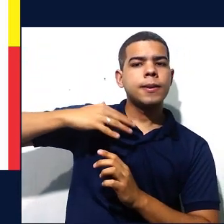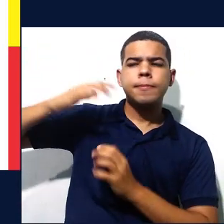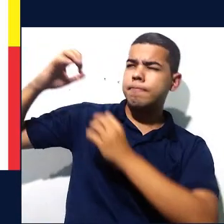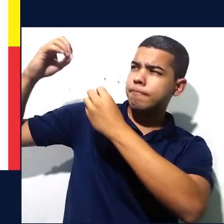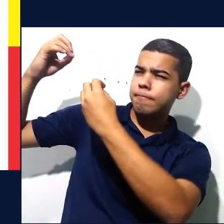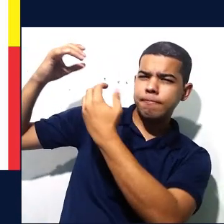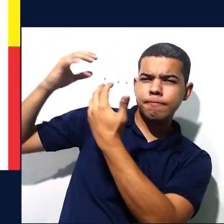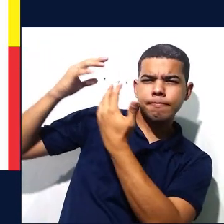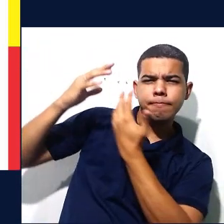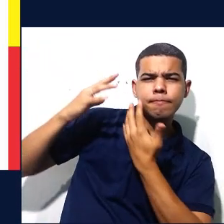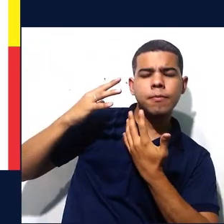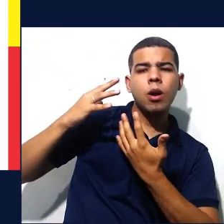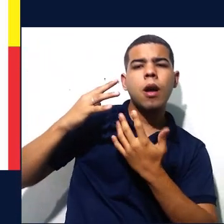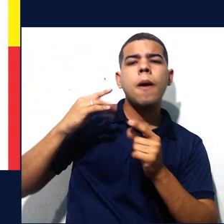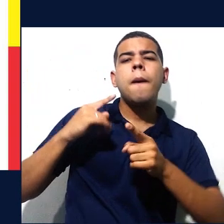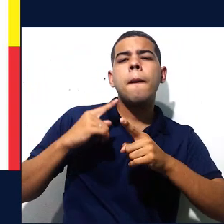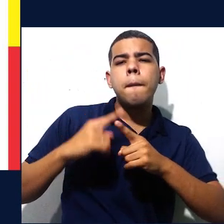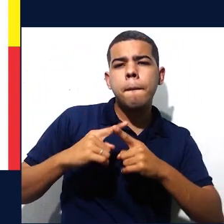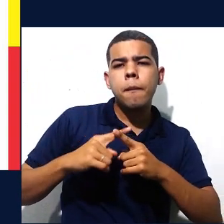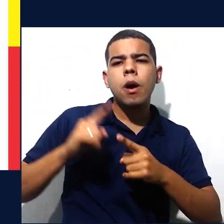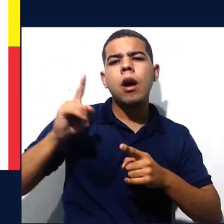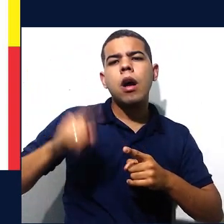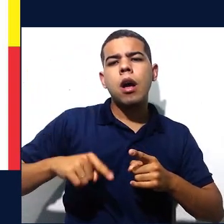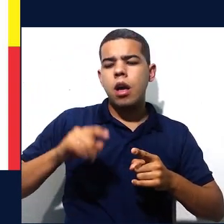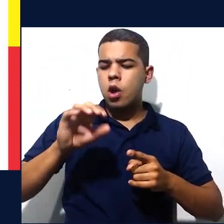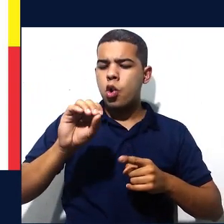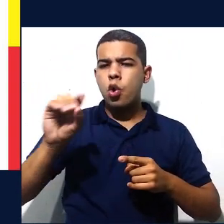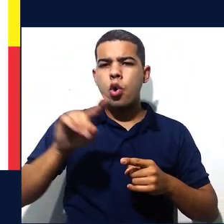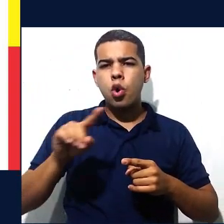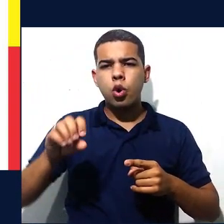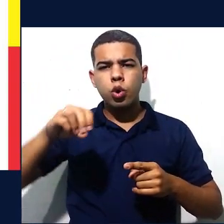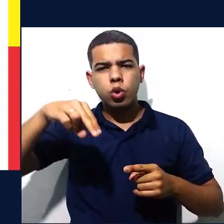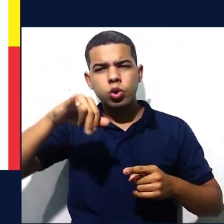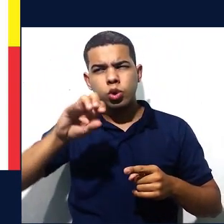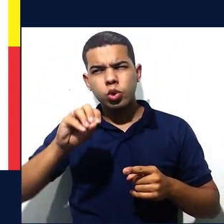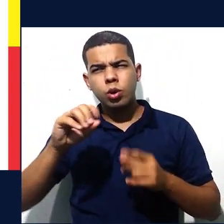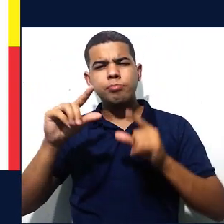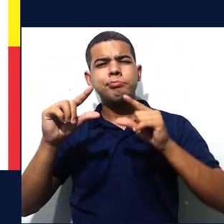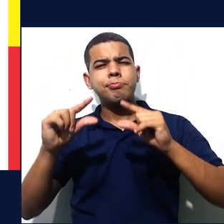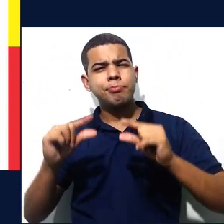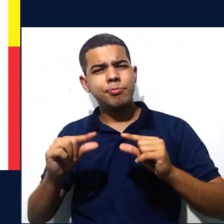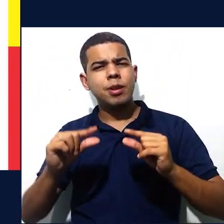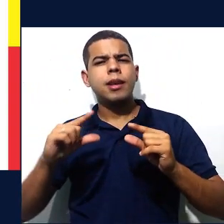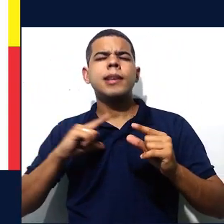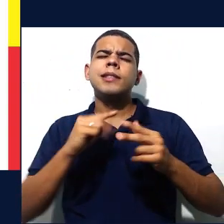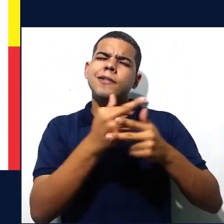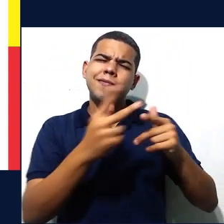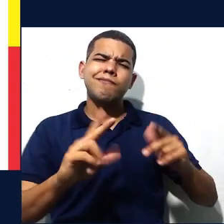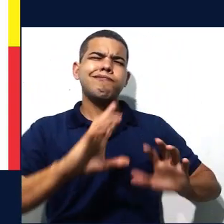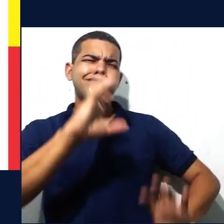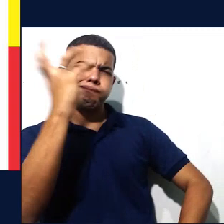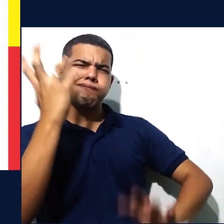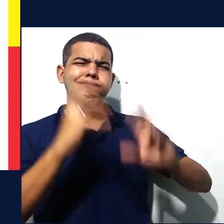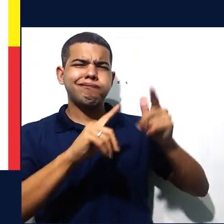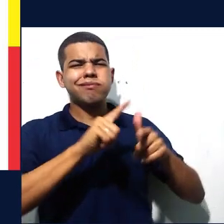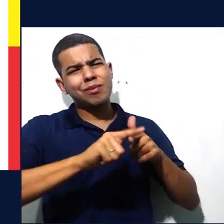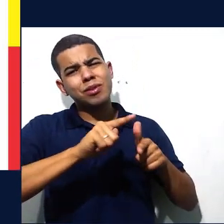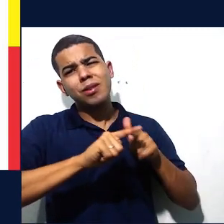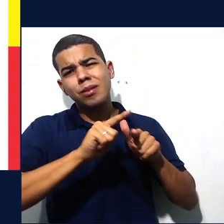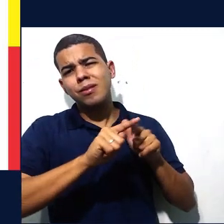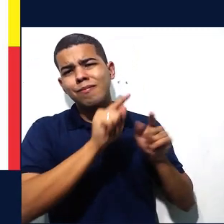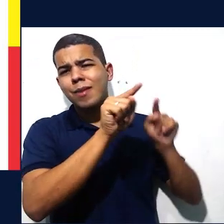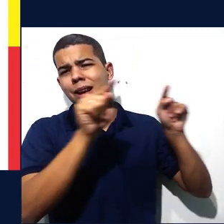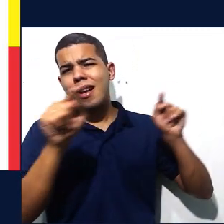da diminuição da concentração de ozônio. São vários os impactos causados por essa